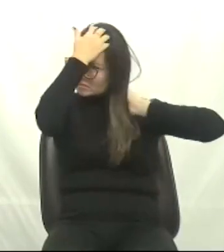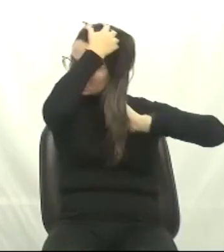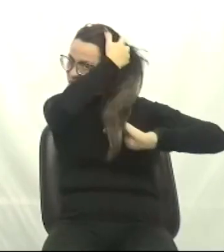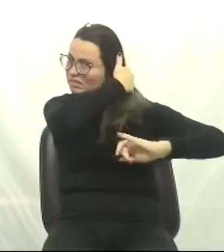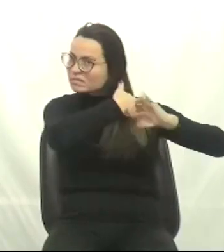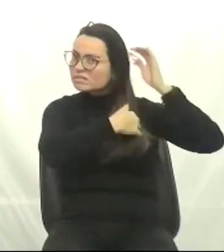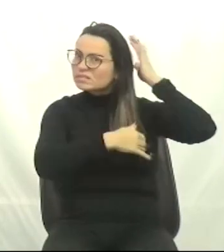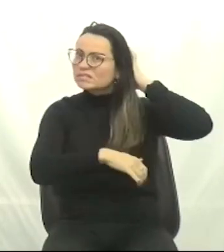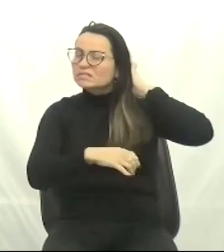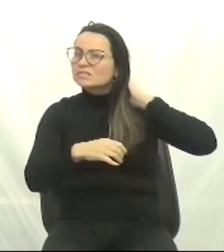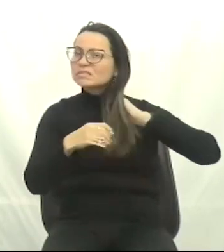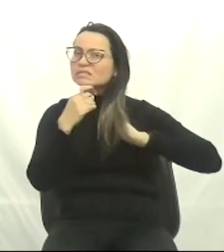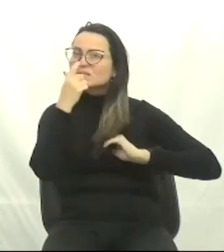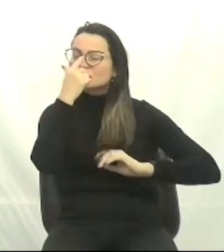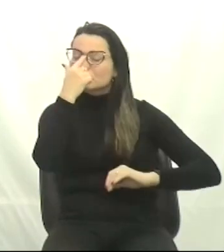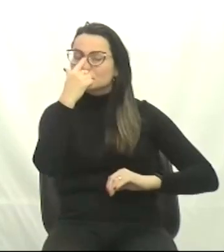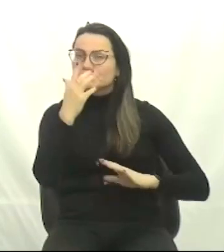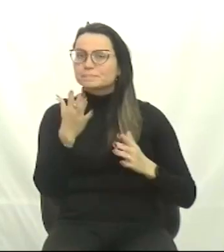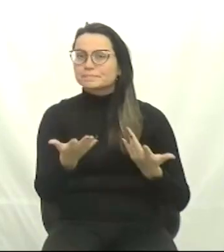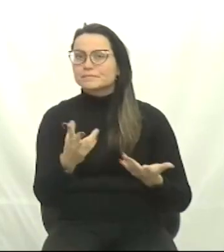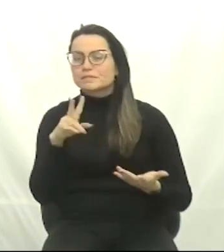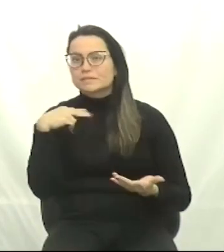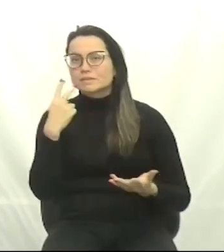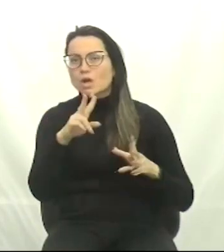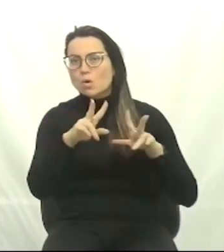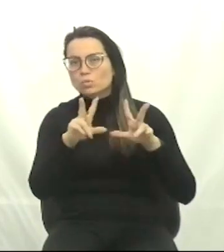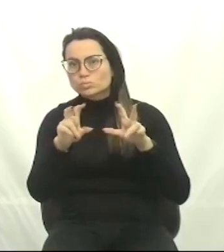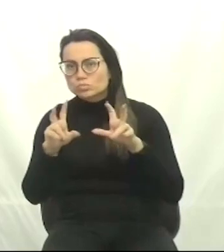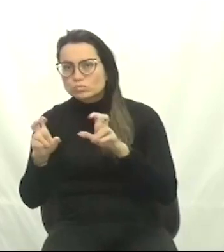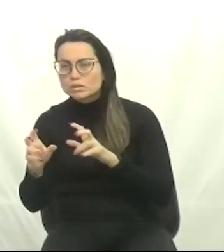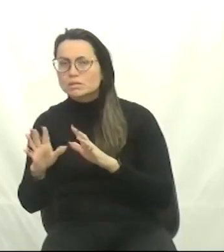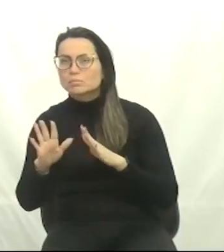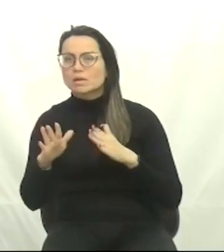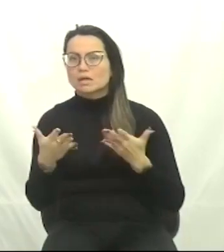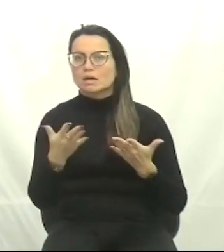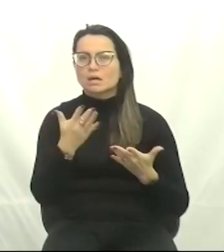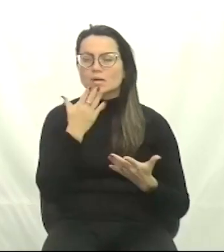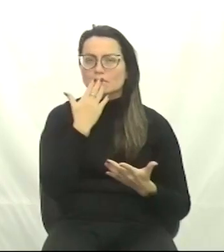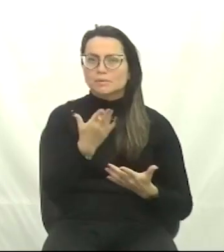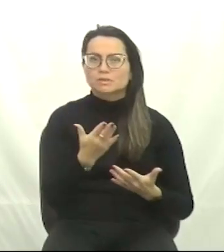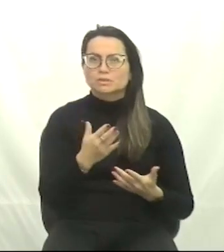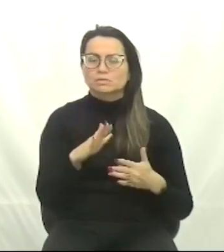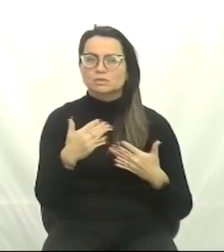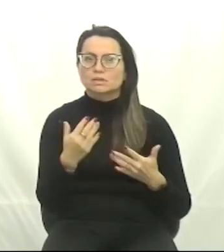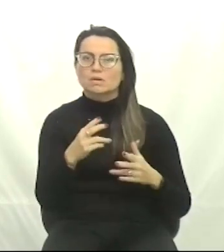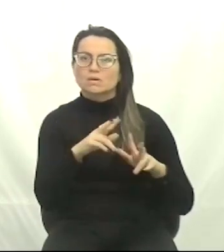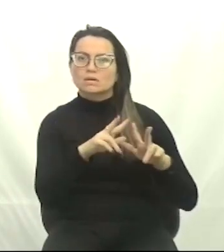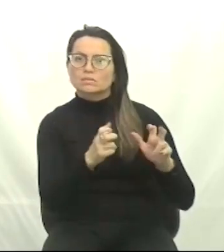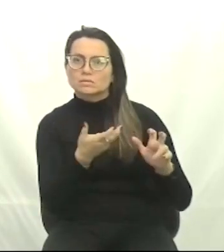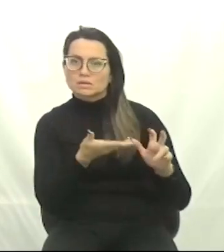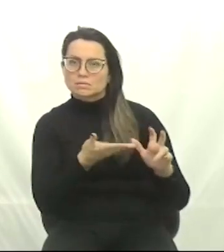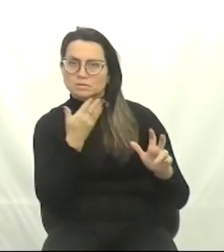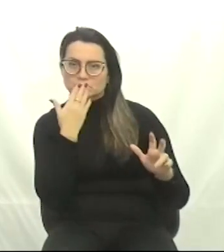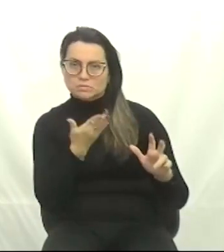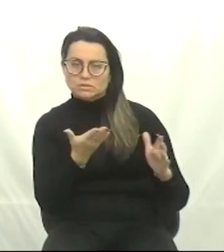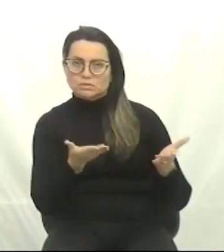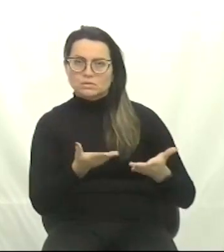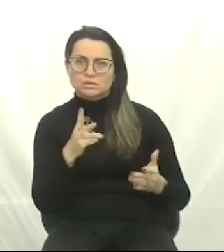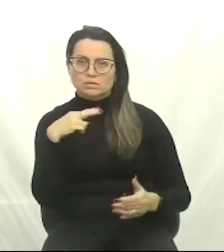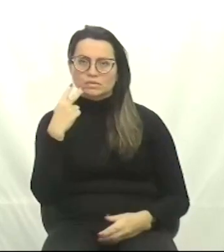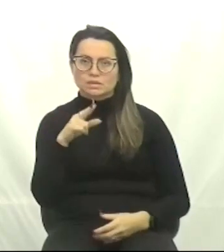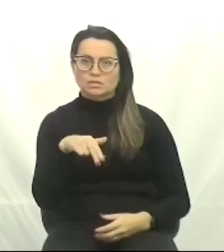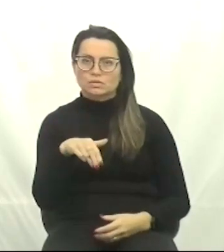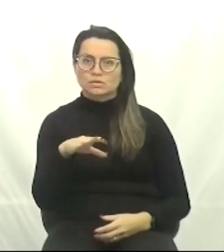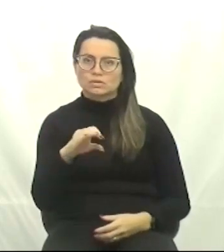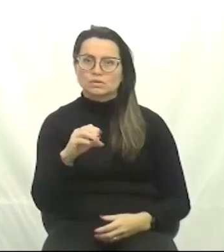Vereadores, um tema cada requerimento, não é pouca coisa, mas vamos lá, nobres colegas. Esse é um tema que o vereador Nicolas já